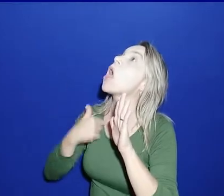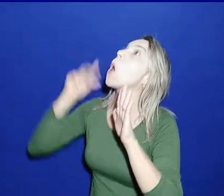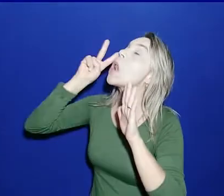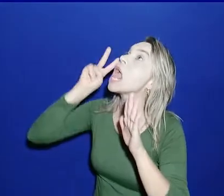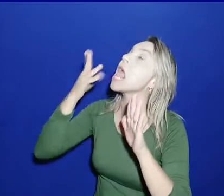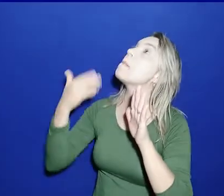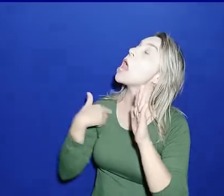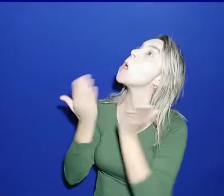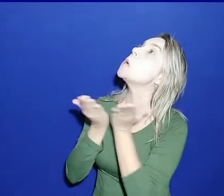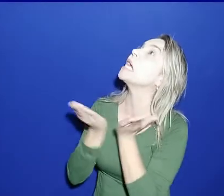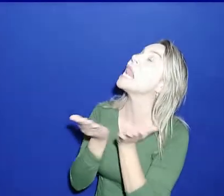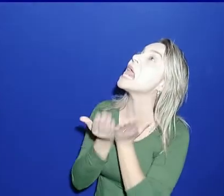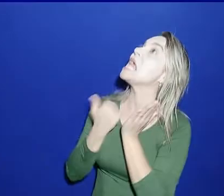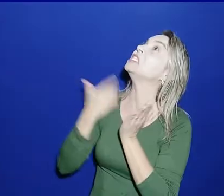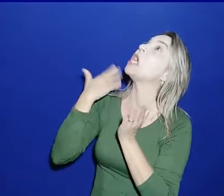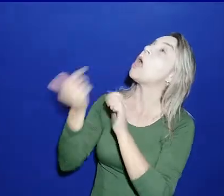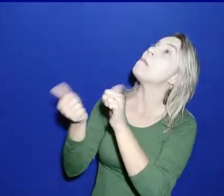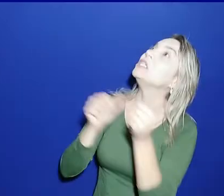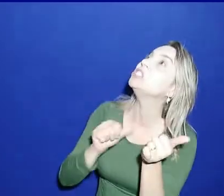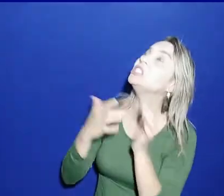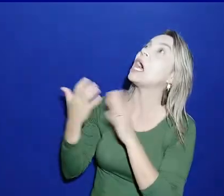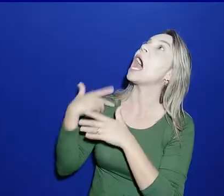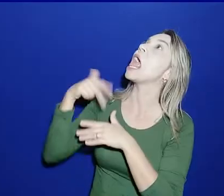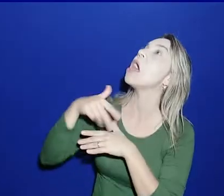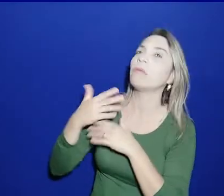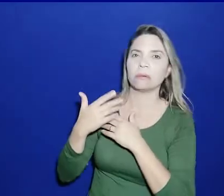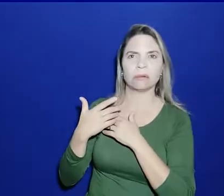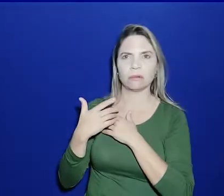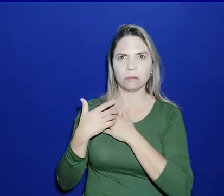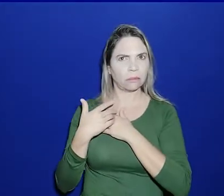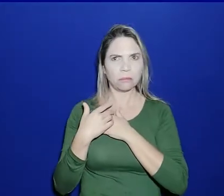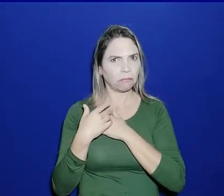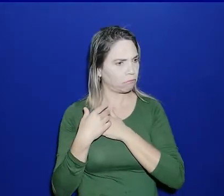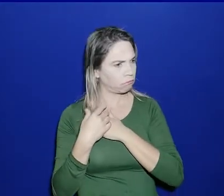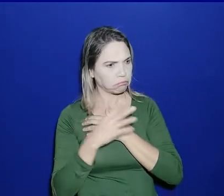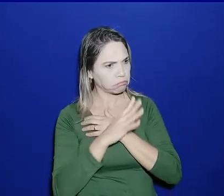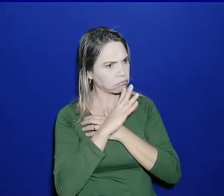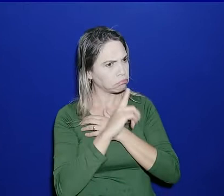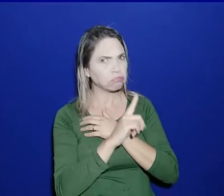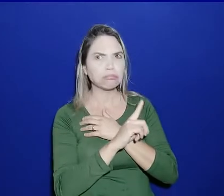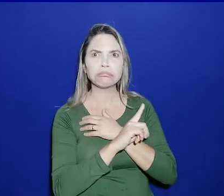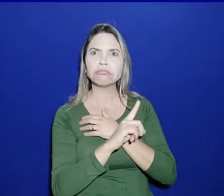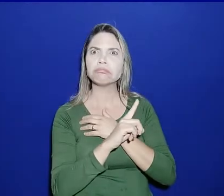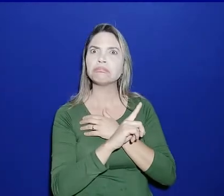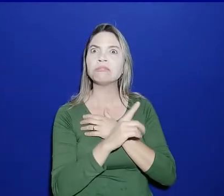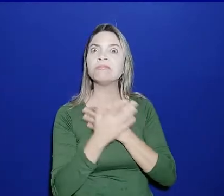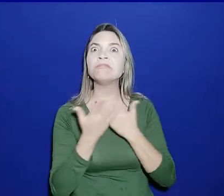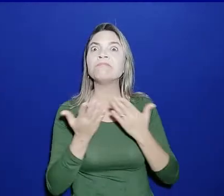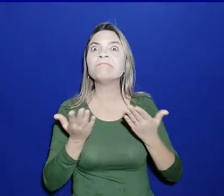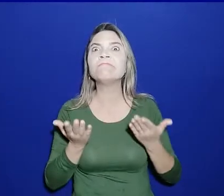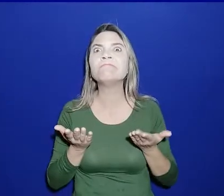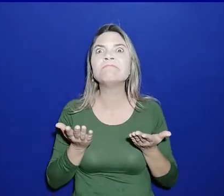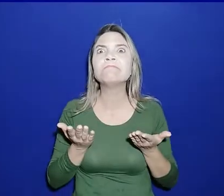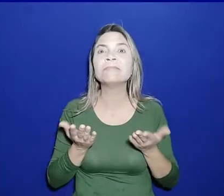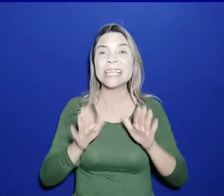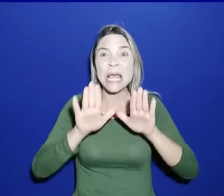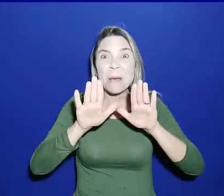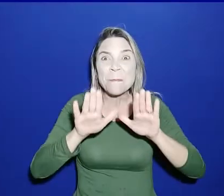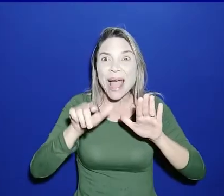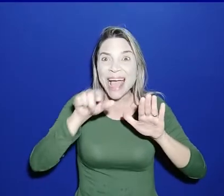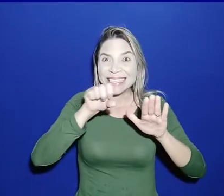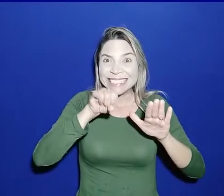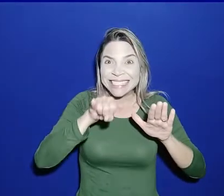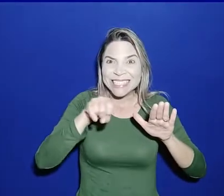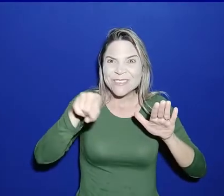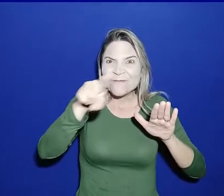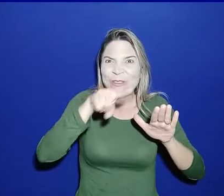A palavra de Deus também diz que quem confessa a Cristo, quem com o coração crê e com a sua boca confessa que Jesus é o